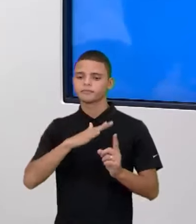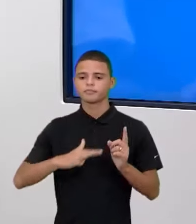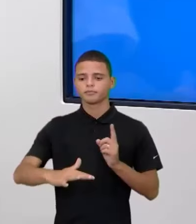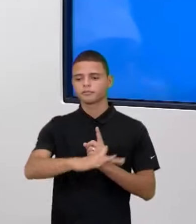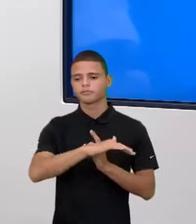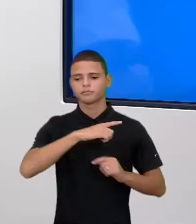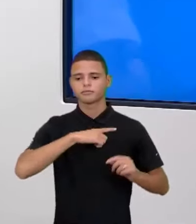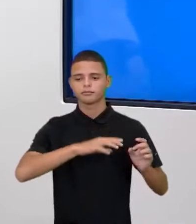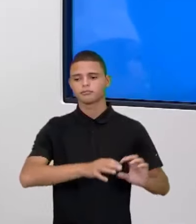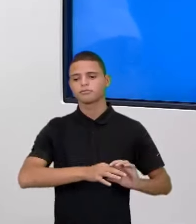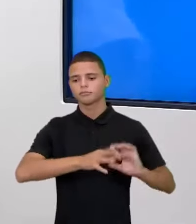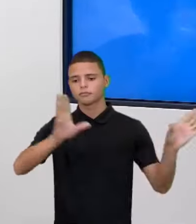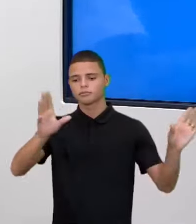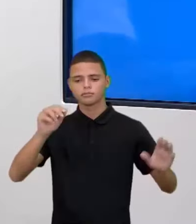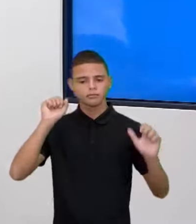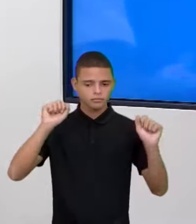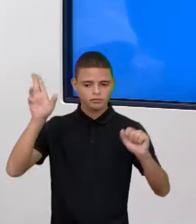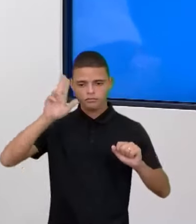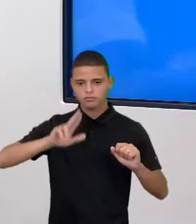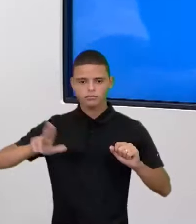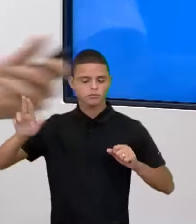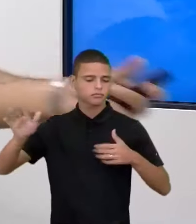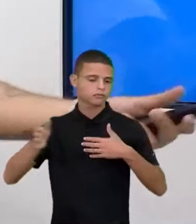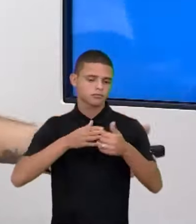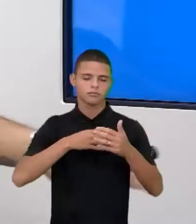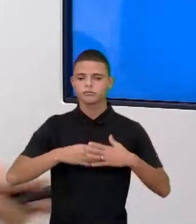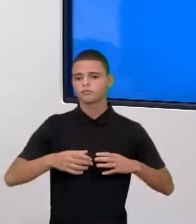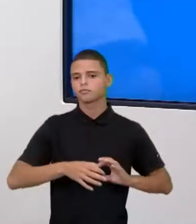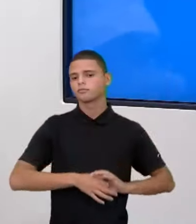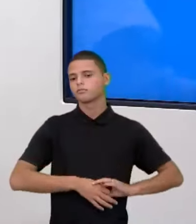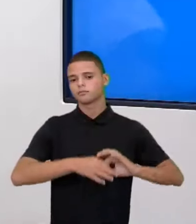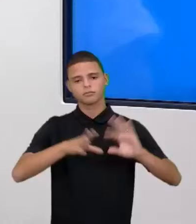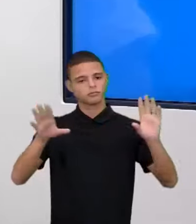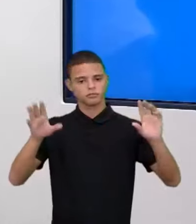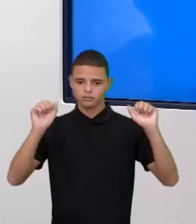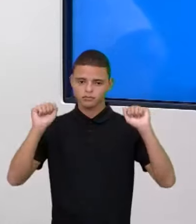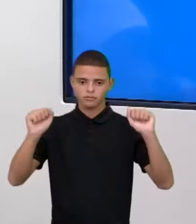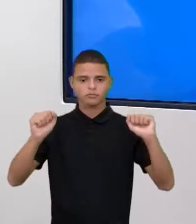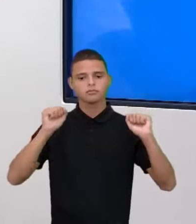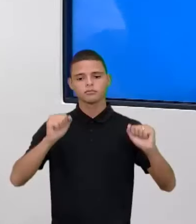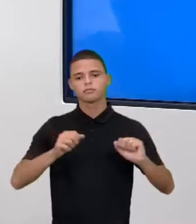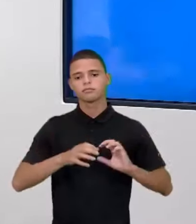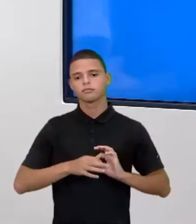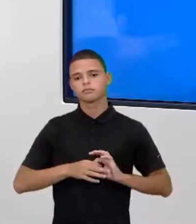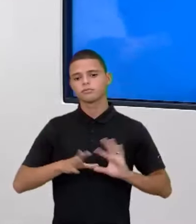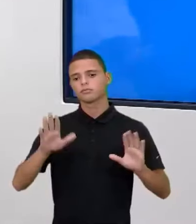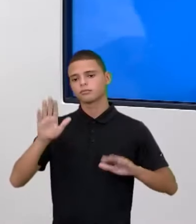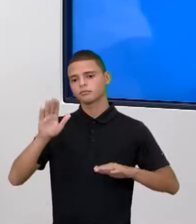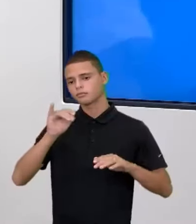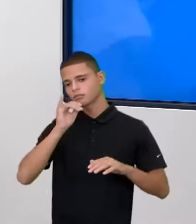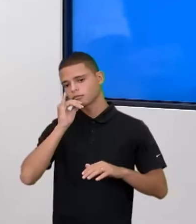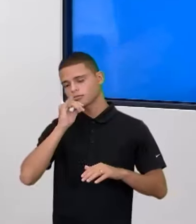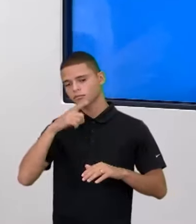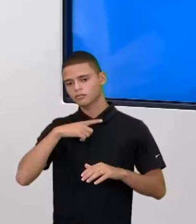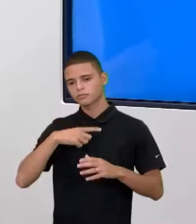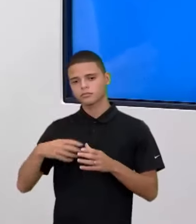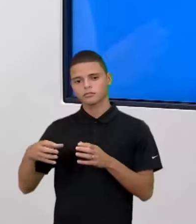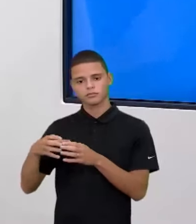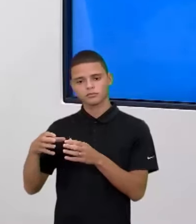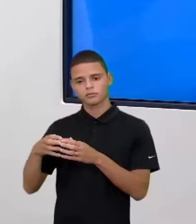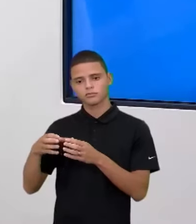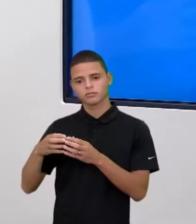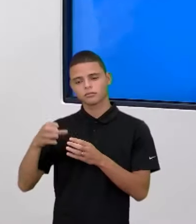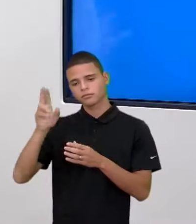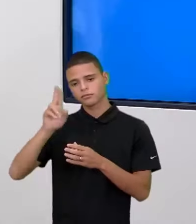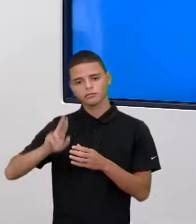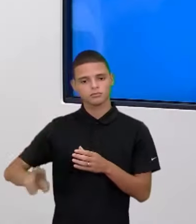bastante liberdade. Então, você pode fazer um rock sem guitarra, você pode fazer um rock... Por exemplo, tem uma banda que usa o violino.